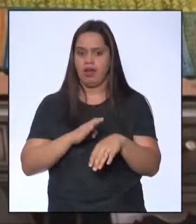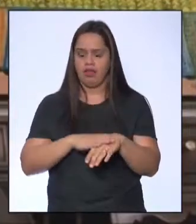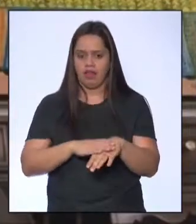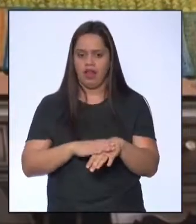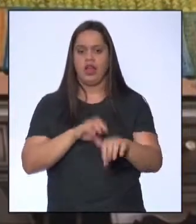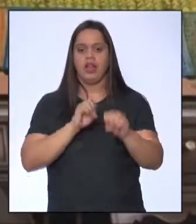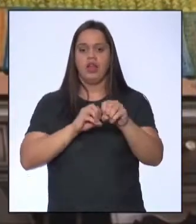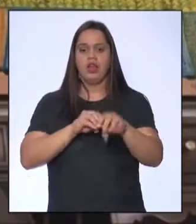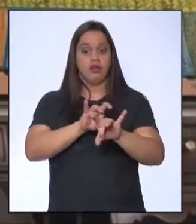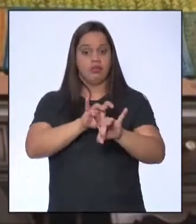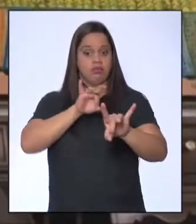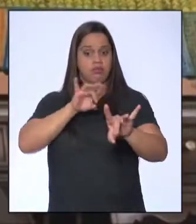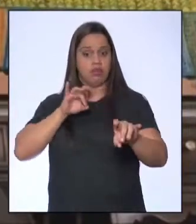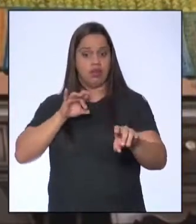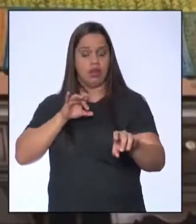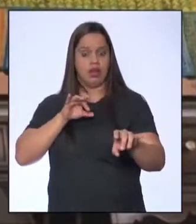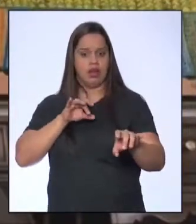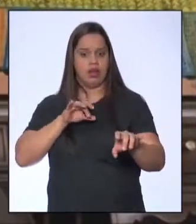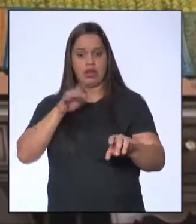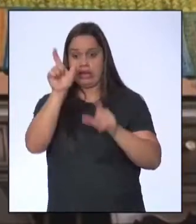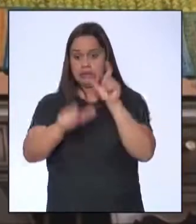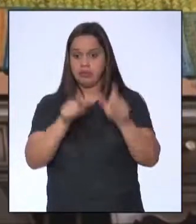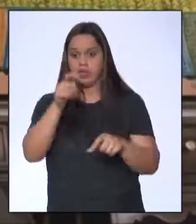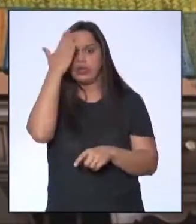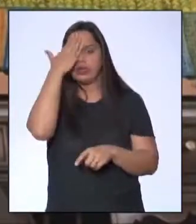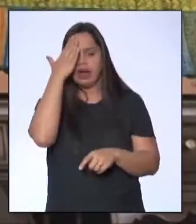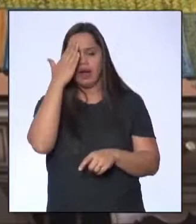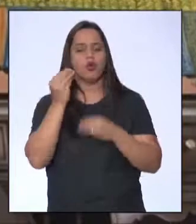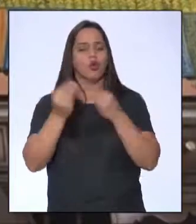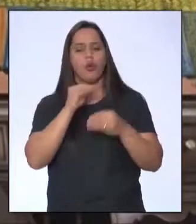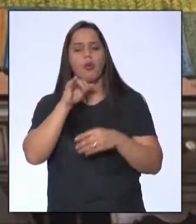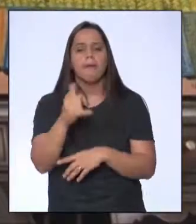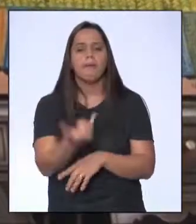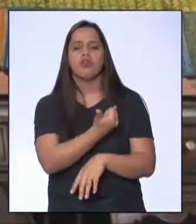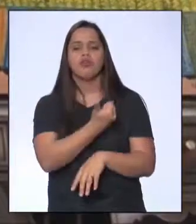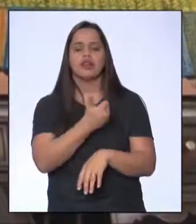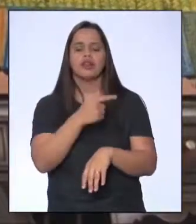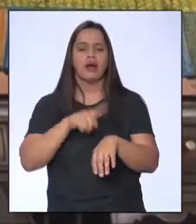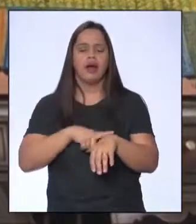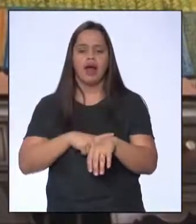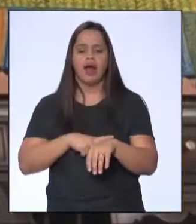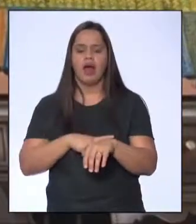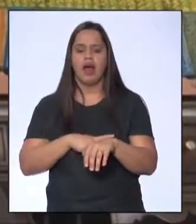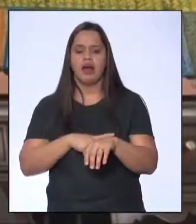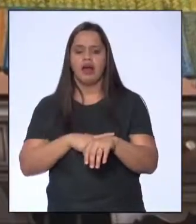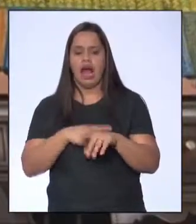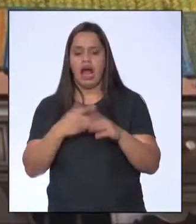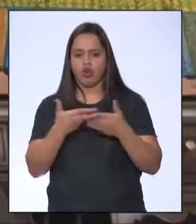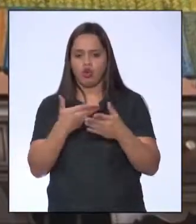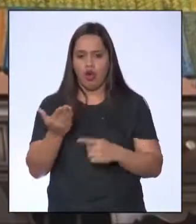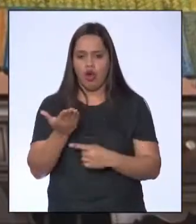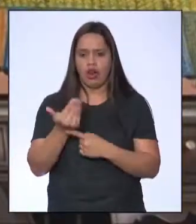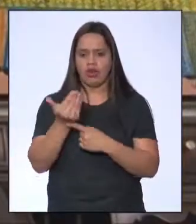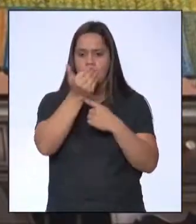educação remota, em que as pessoas estão sabendo aproveitar mais a tecnologia para